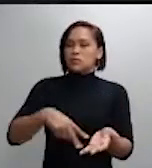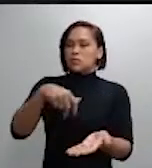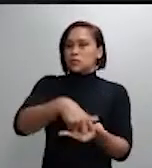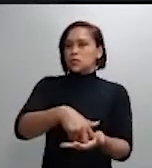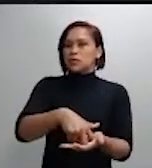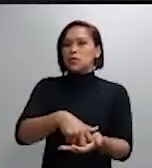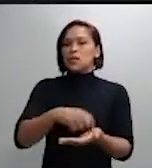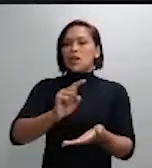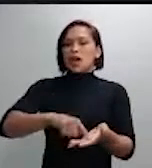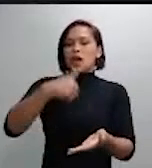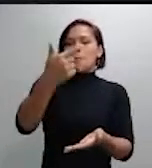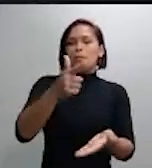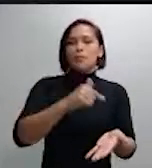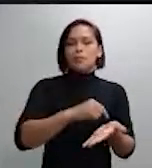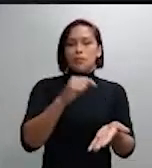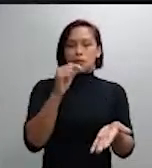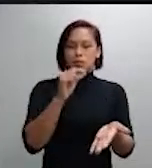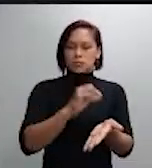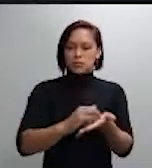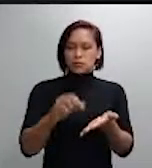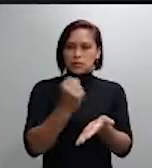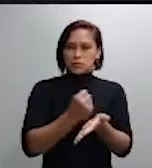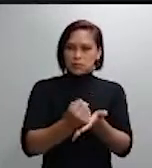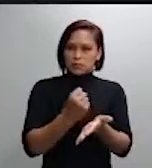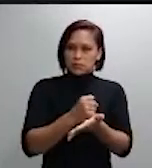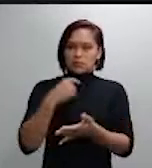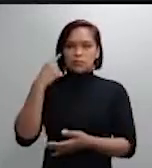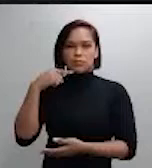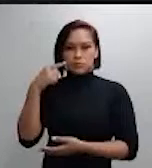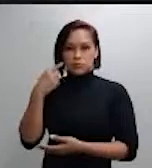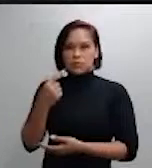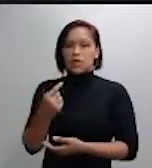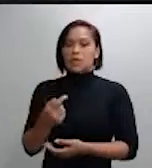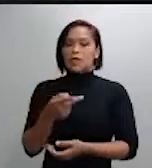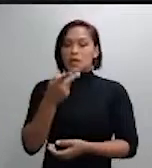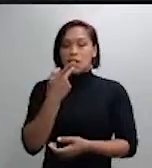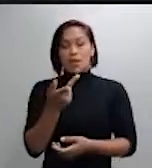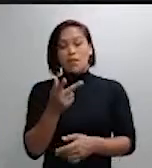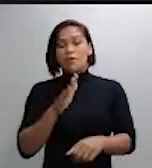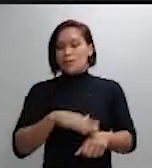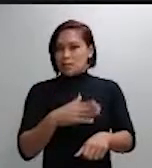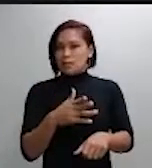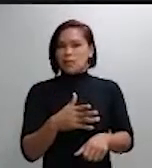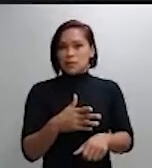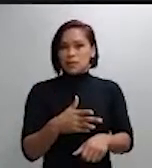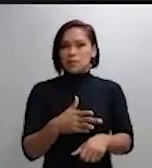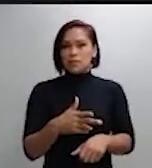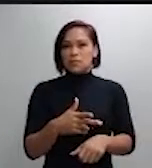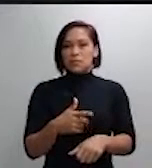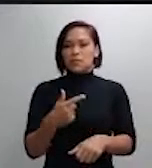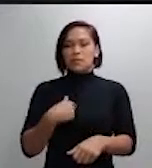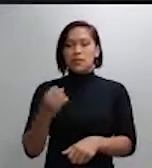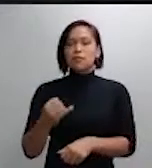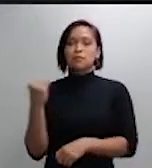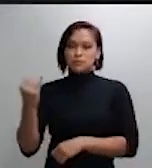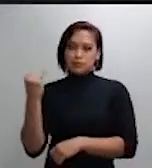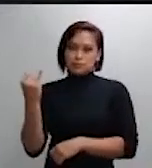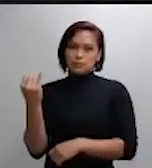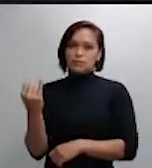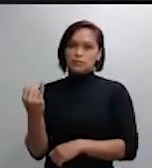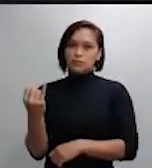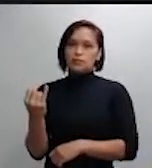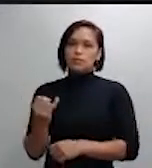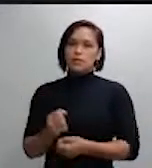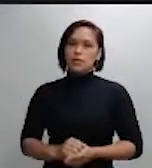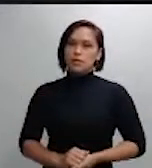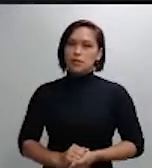contratação de advogado pelo executado. E diz mais a esse importante precedente: nas causas em que a